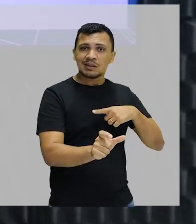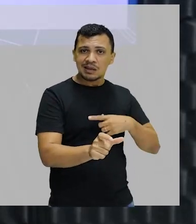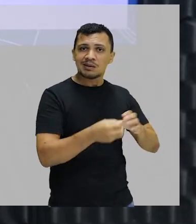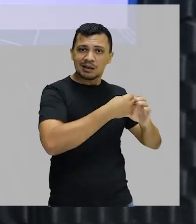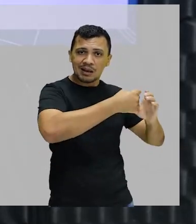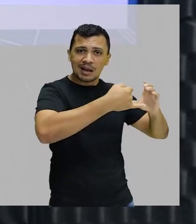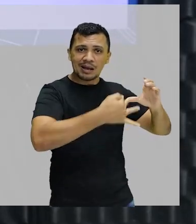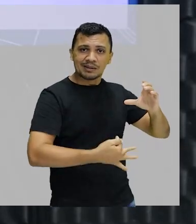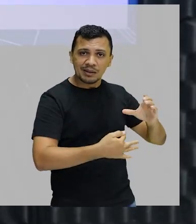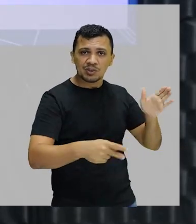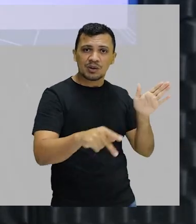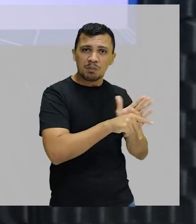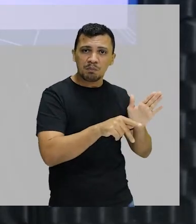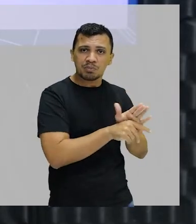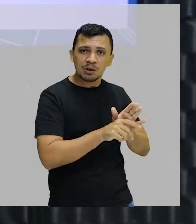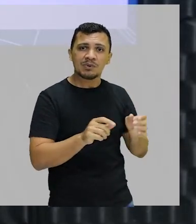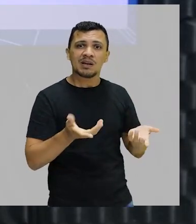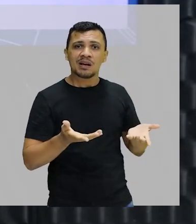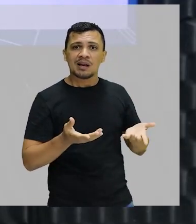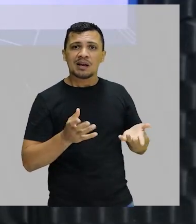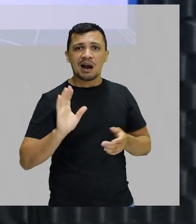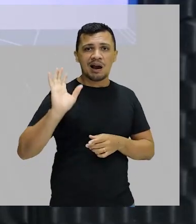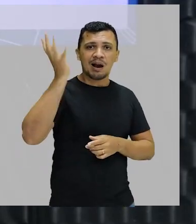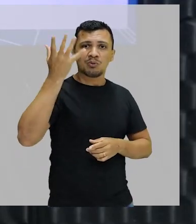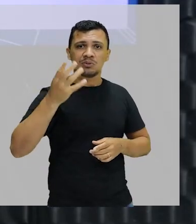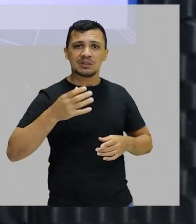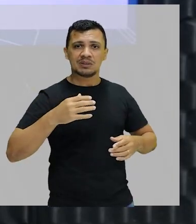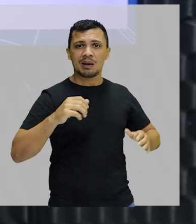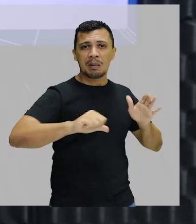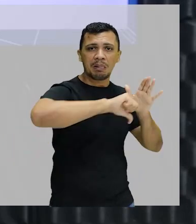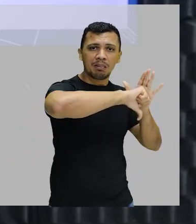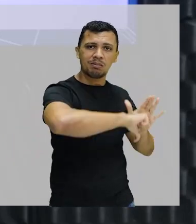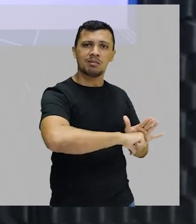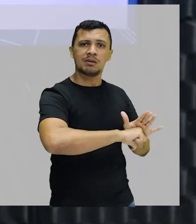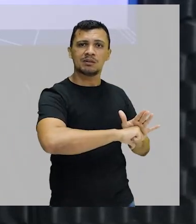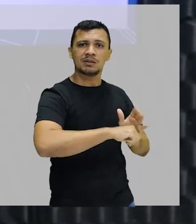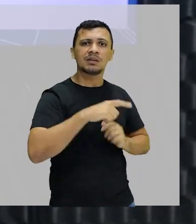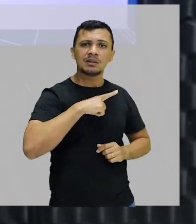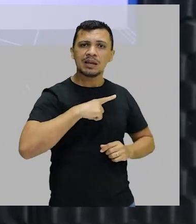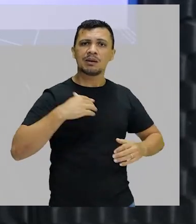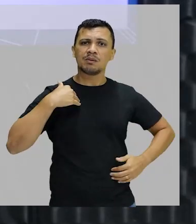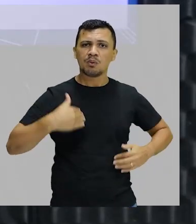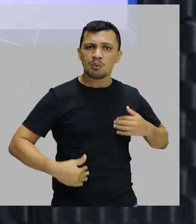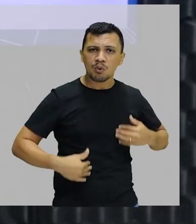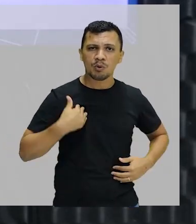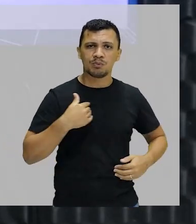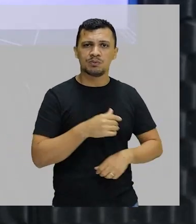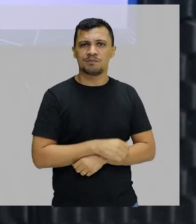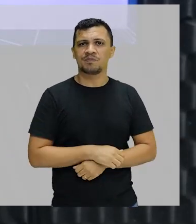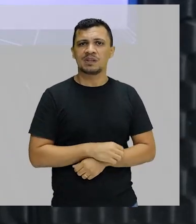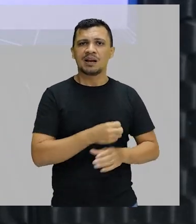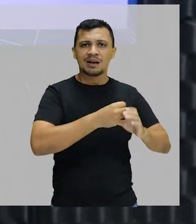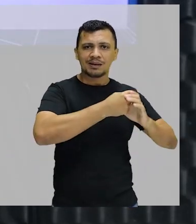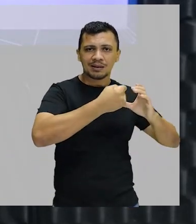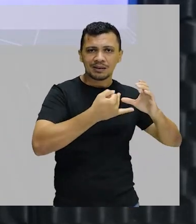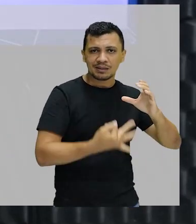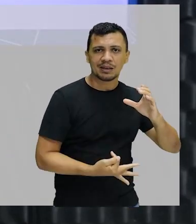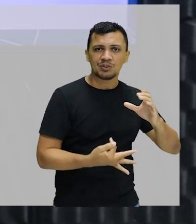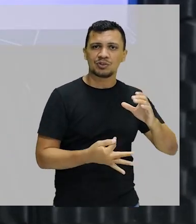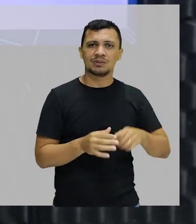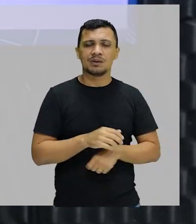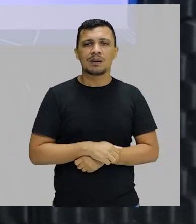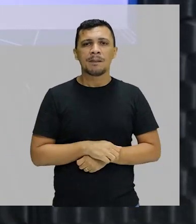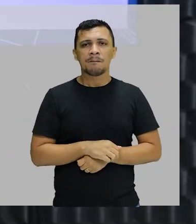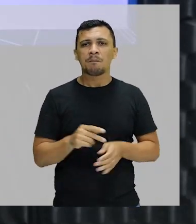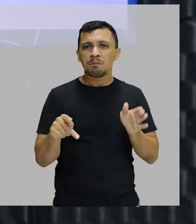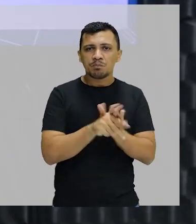a serem ou não criminosos. Então, existe ali características físicas, fenotípicas,